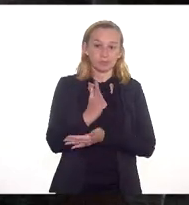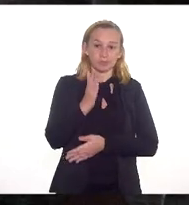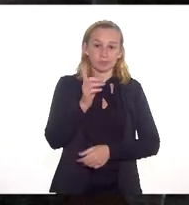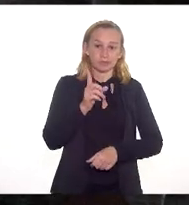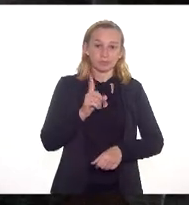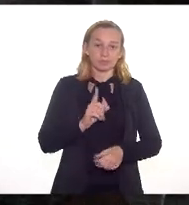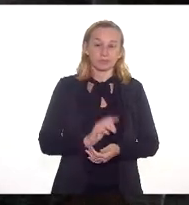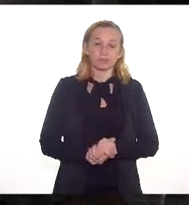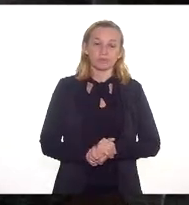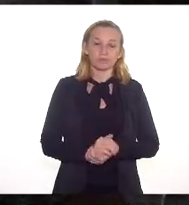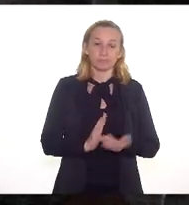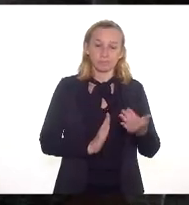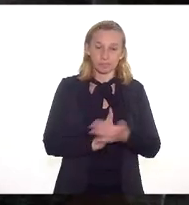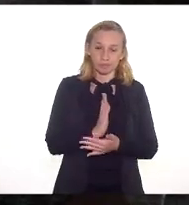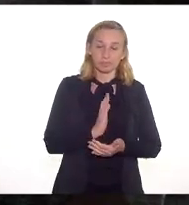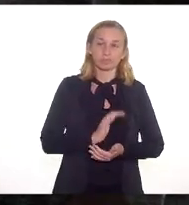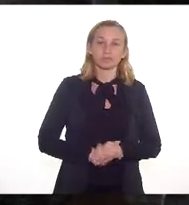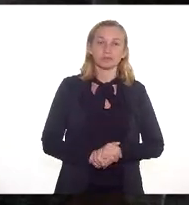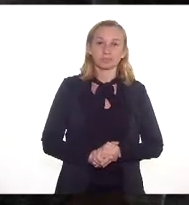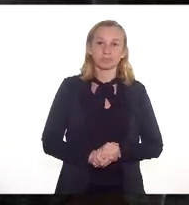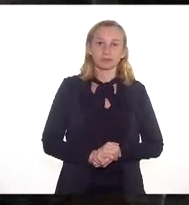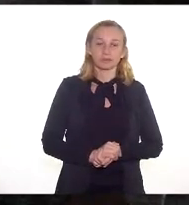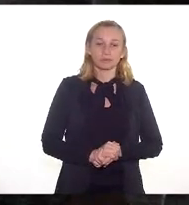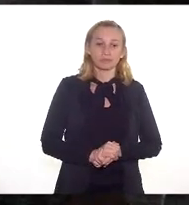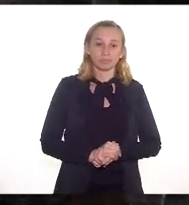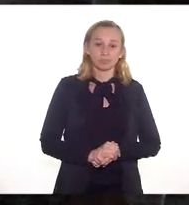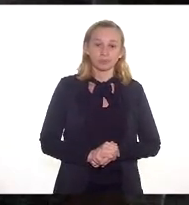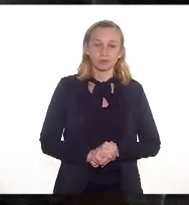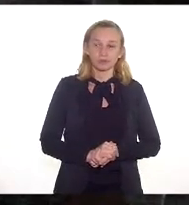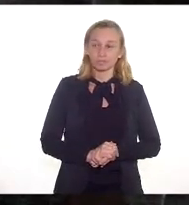comissão? Aprovado.